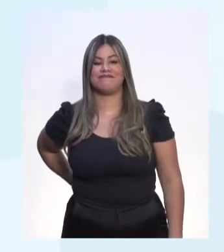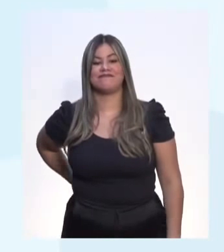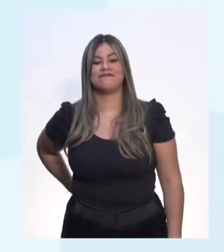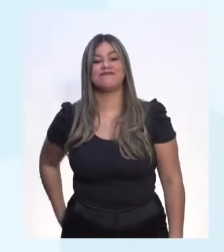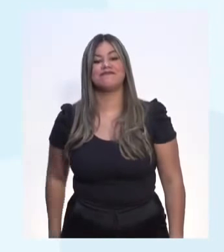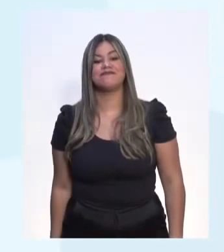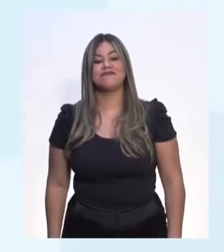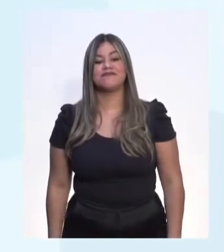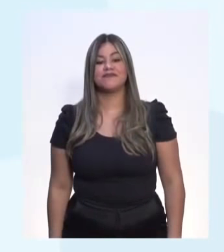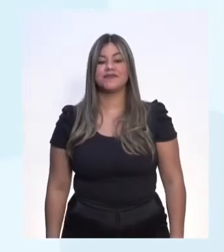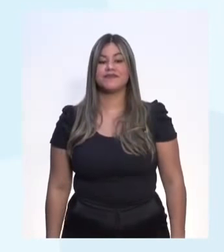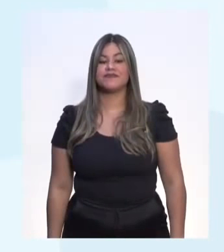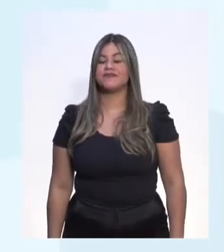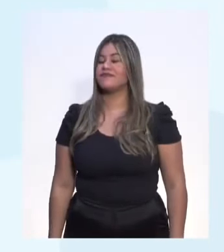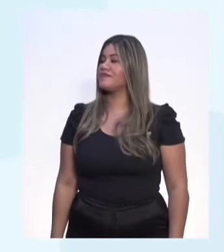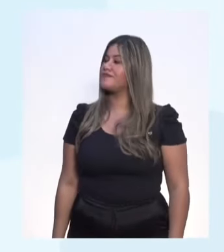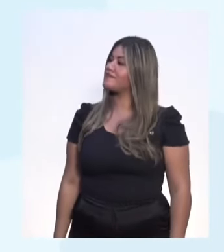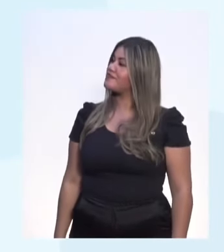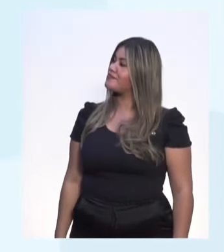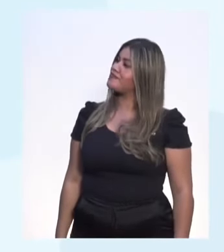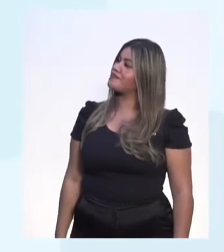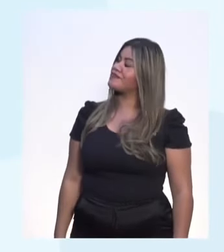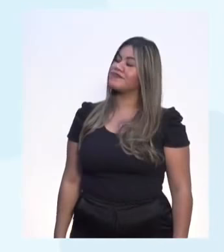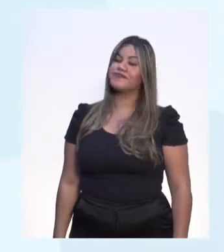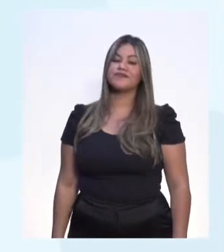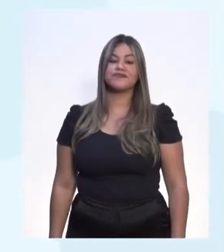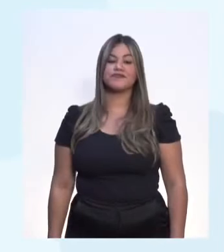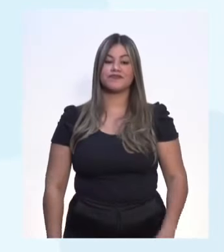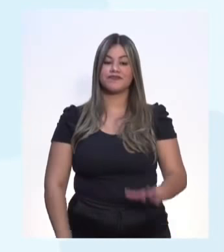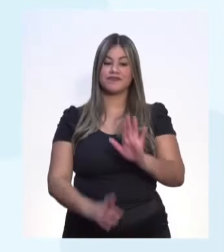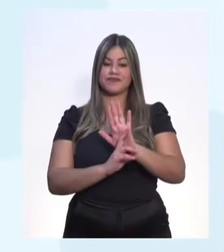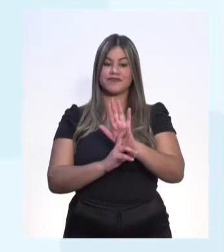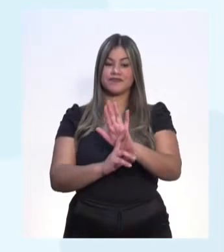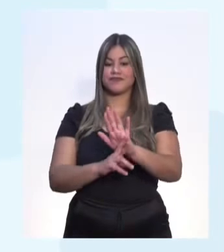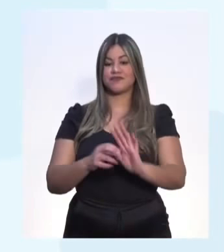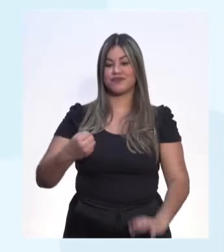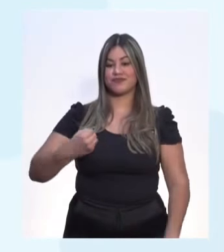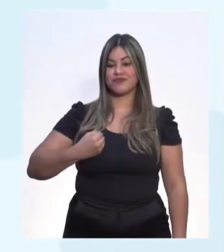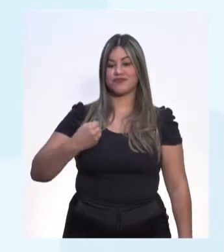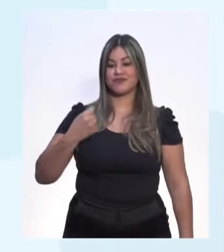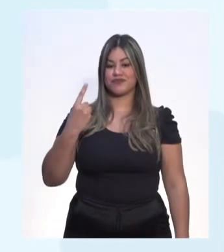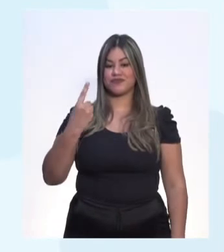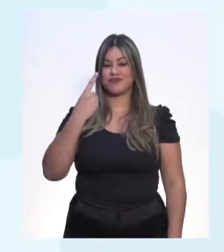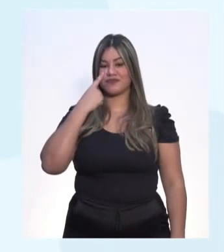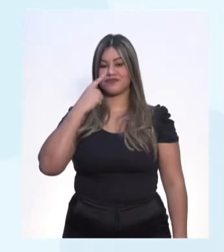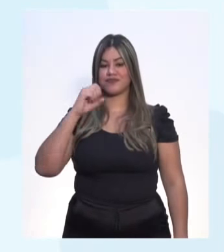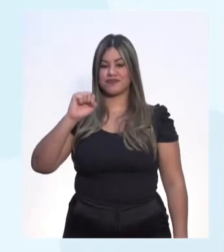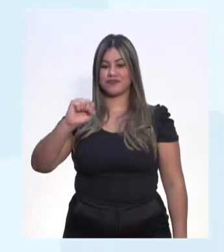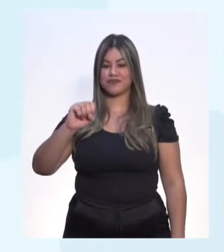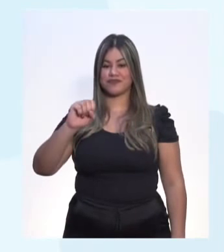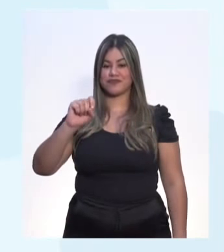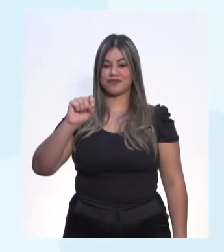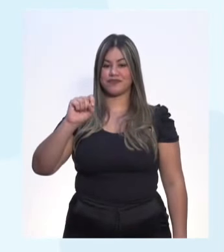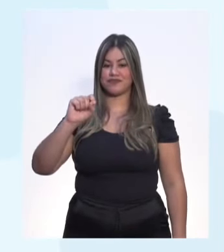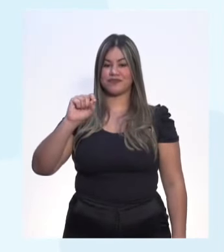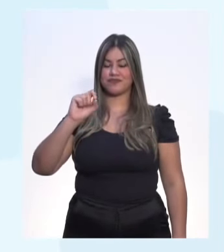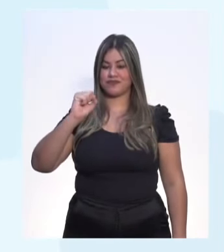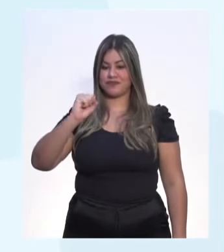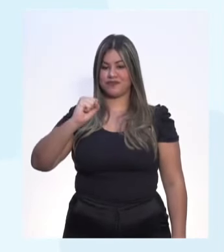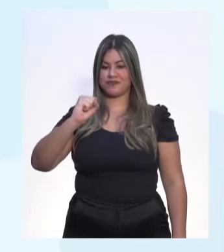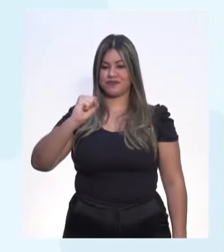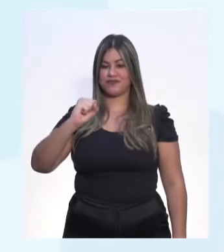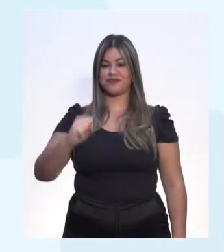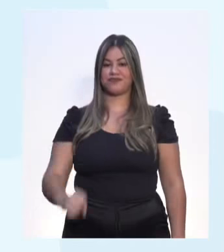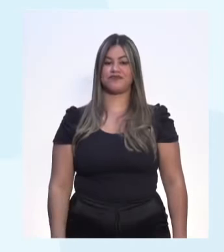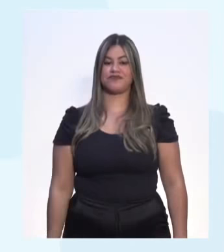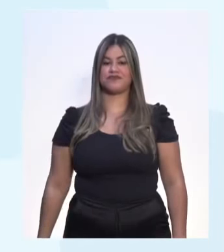e aí o que acontece aqui tem a representação para um ok colocar aqui a caneta a representação para um